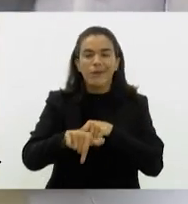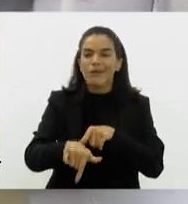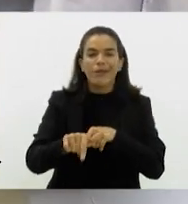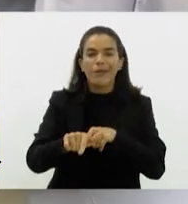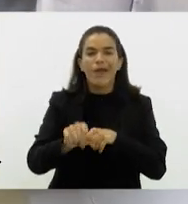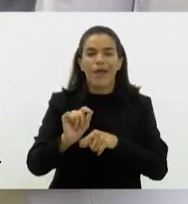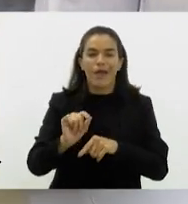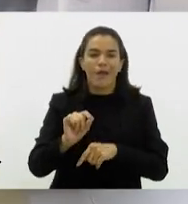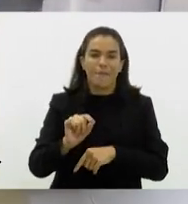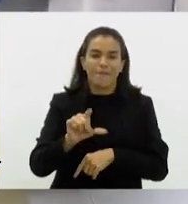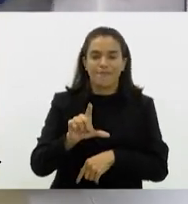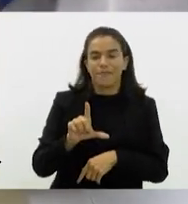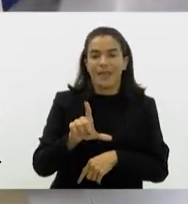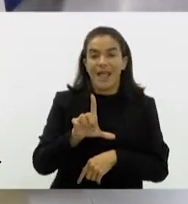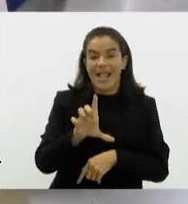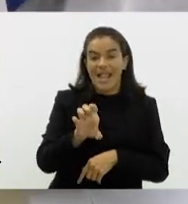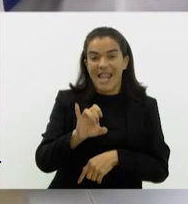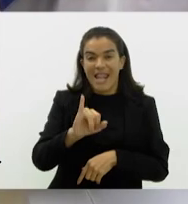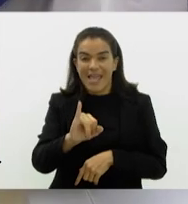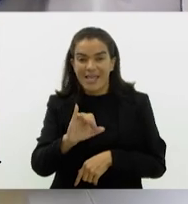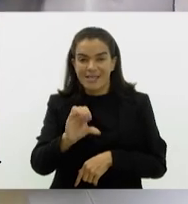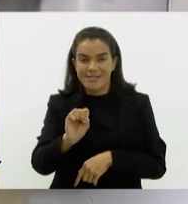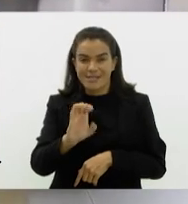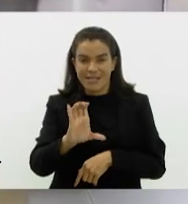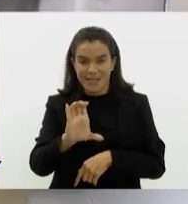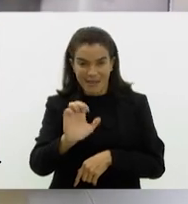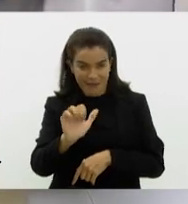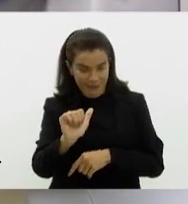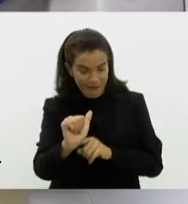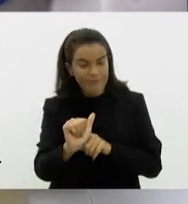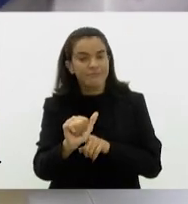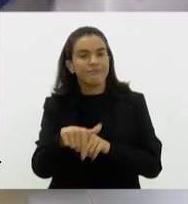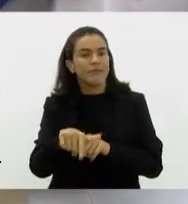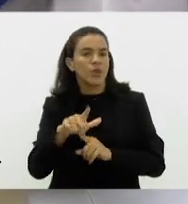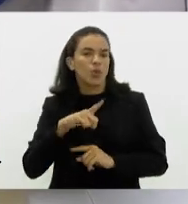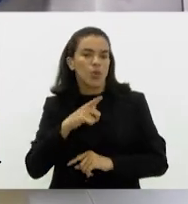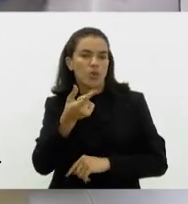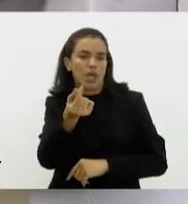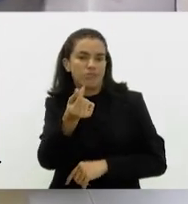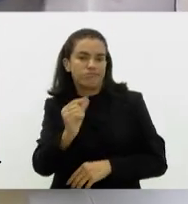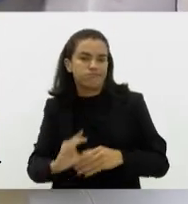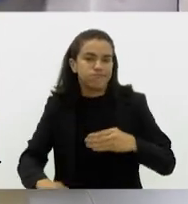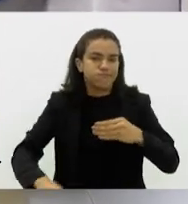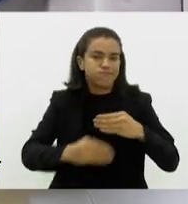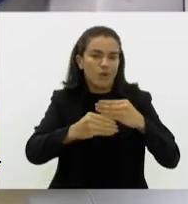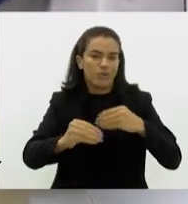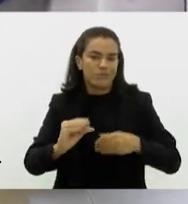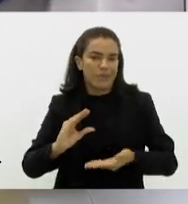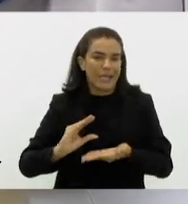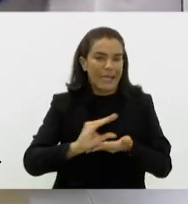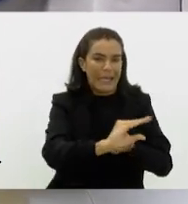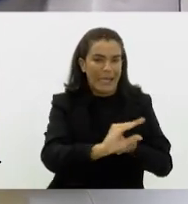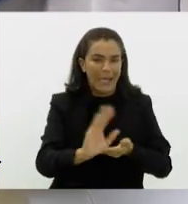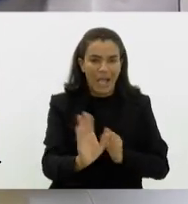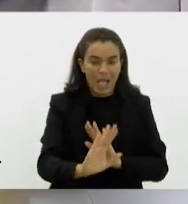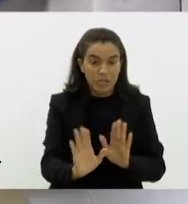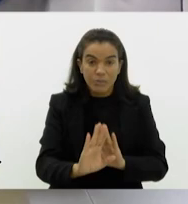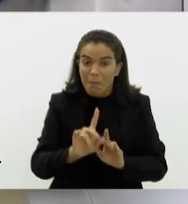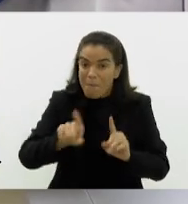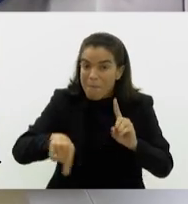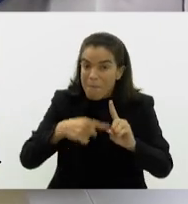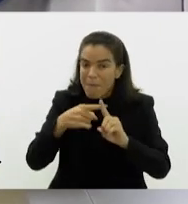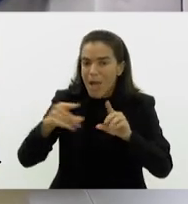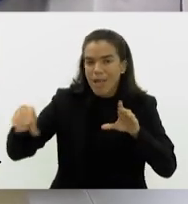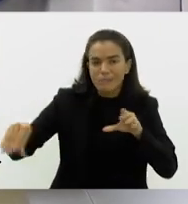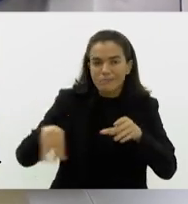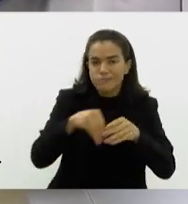operações Lei Seca, já tem toda a capacidade instalada, já está tudo pronto, não há nenhum incremento financeiro nisso, apenas para incluir mais um